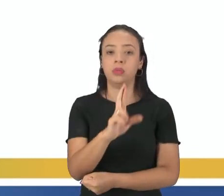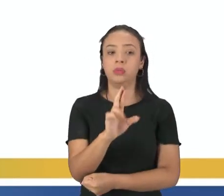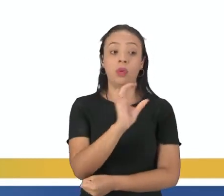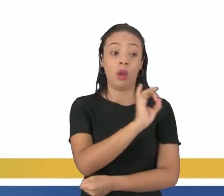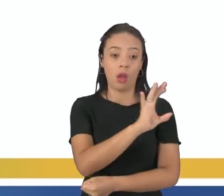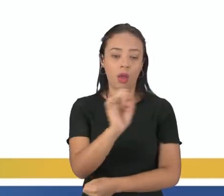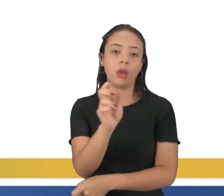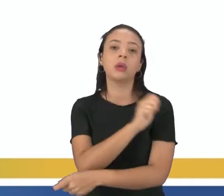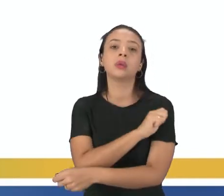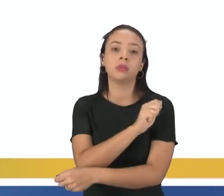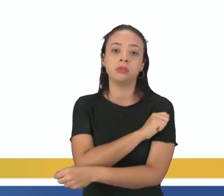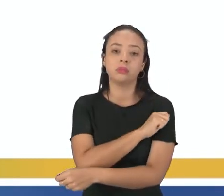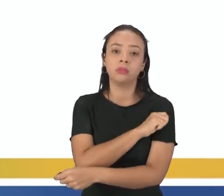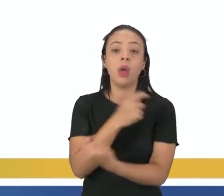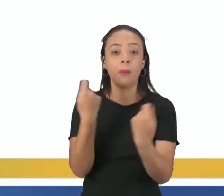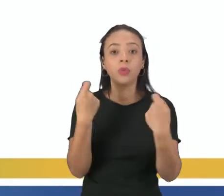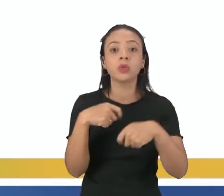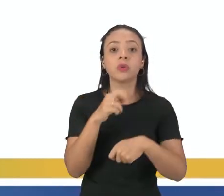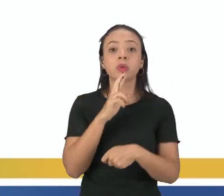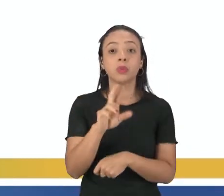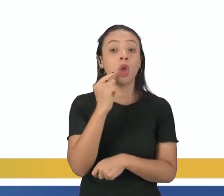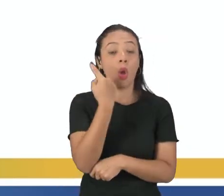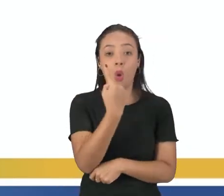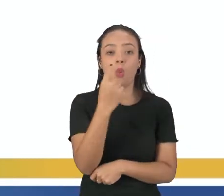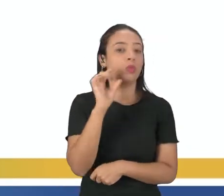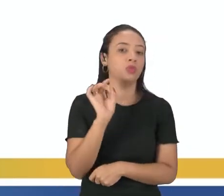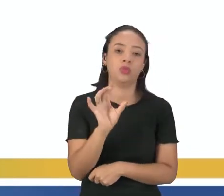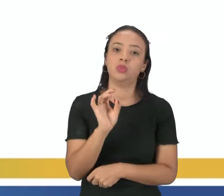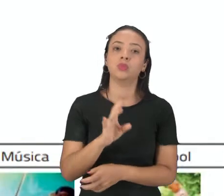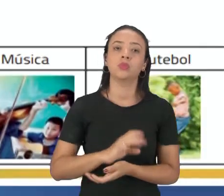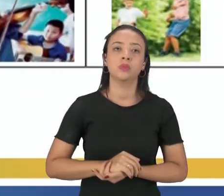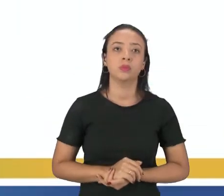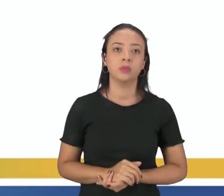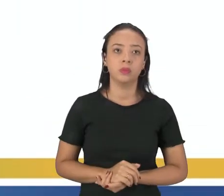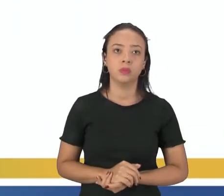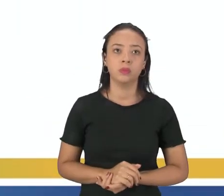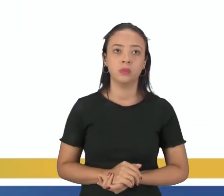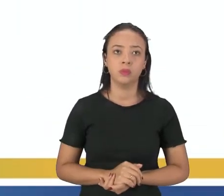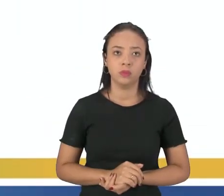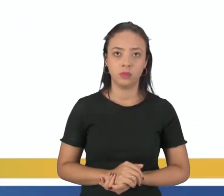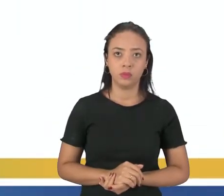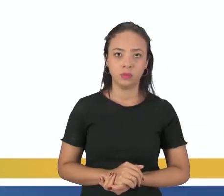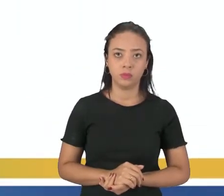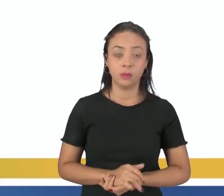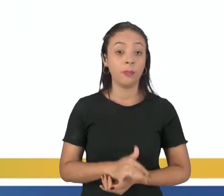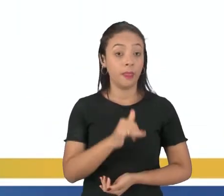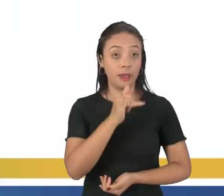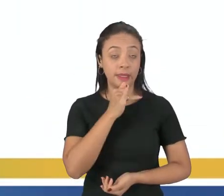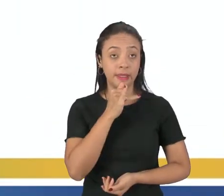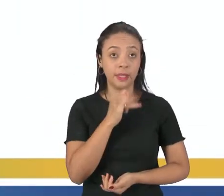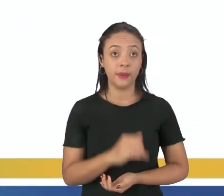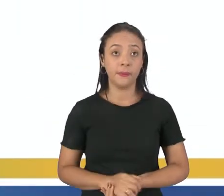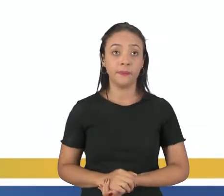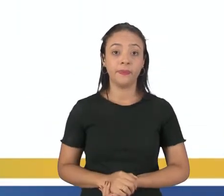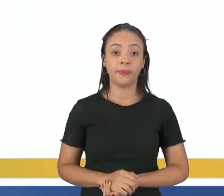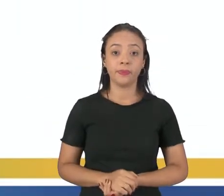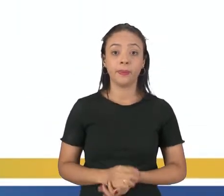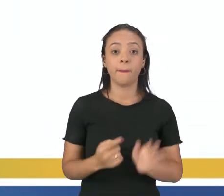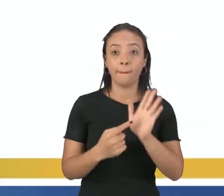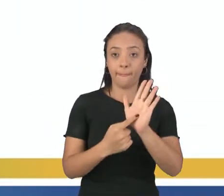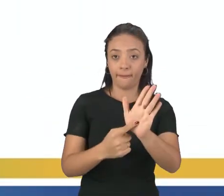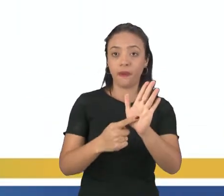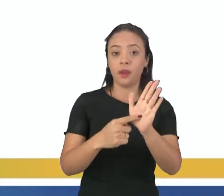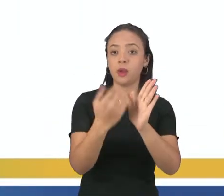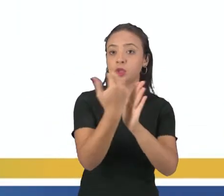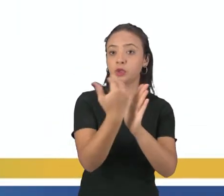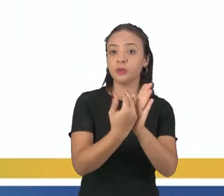aluno. Cada um só pode marcar uma alternativa. Por exemplo, o questionário que eu poderia